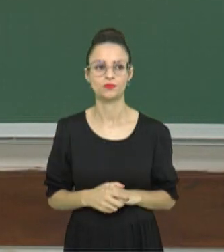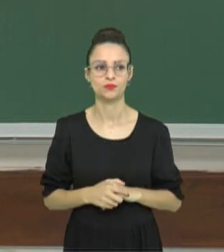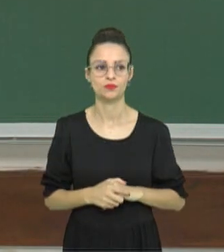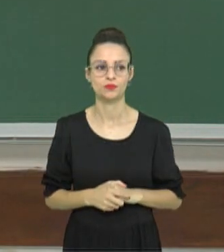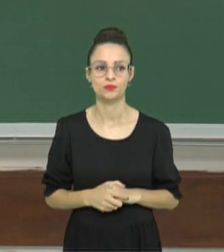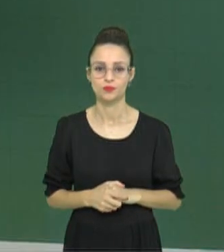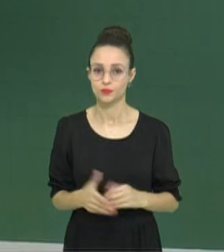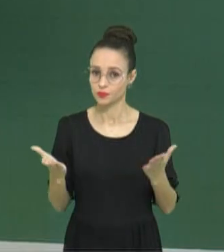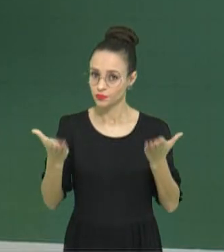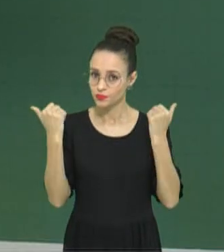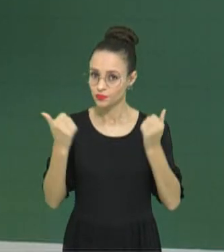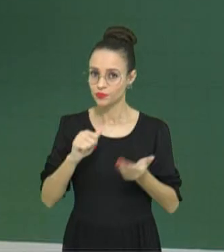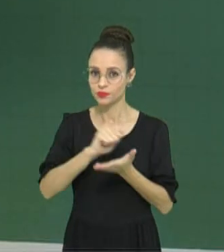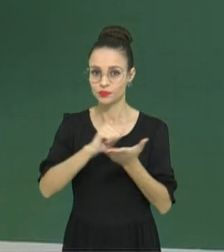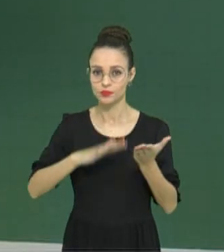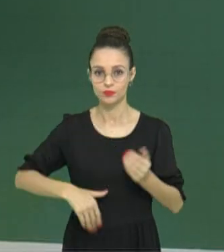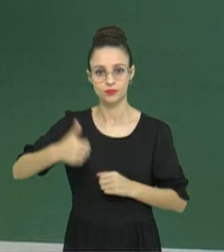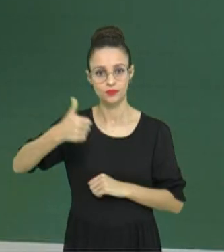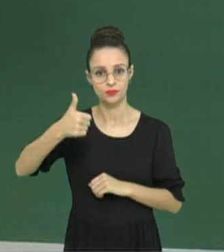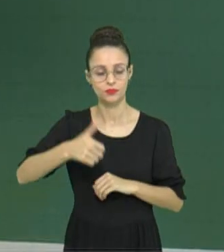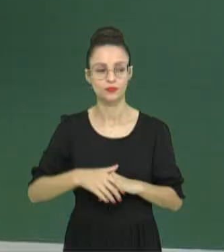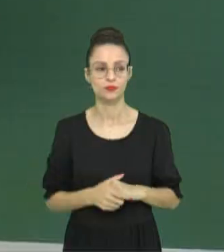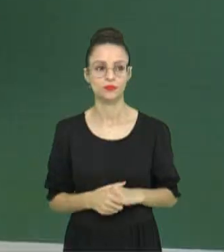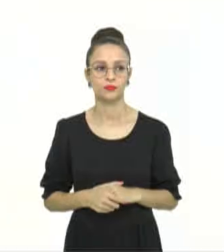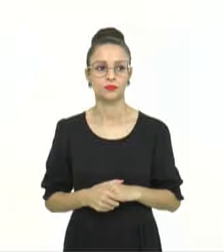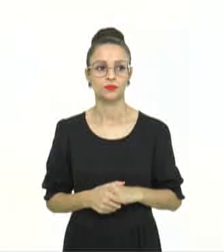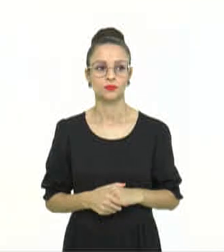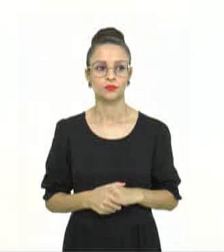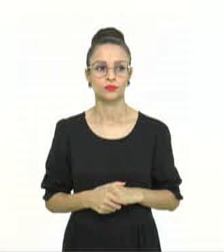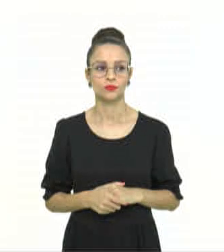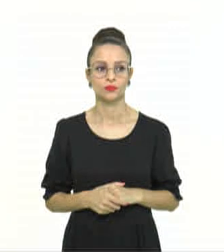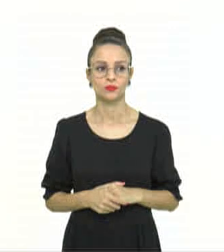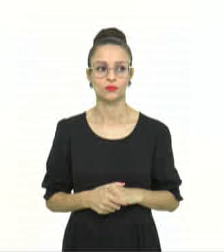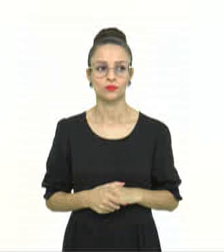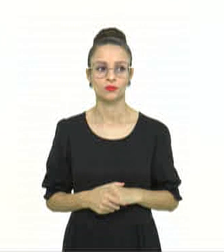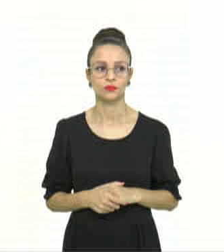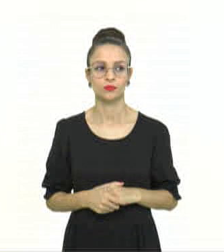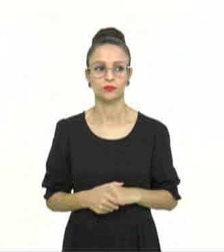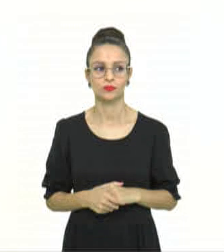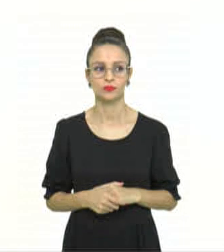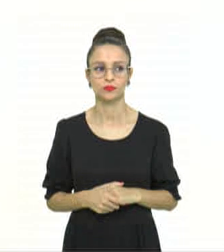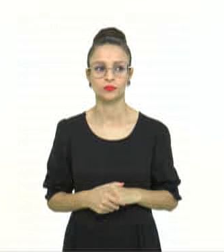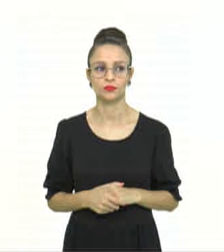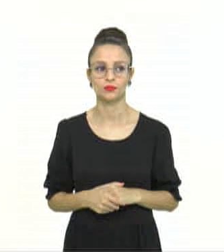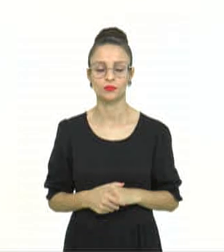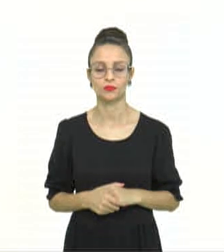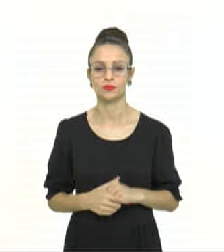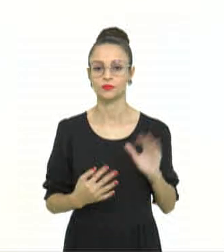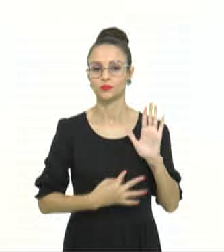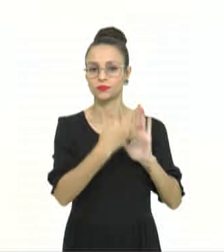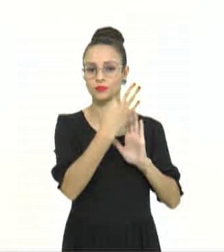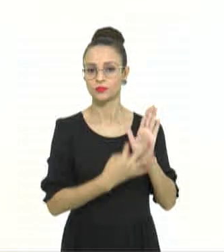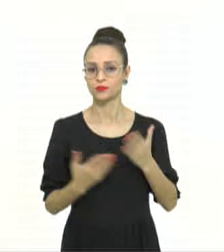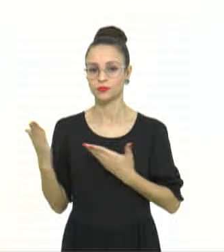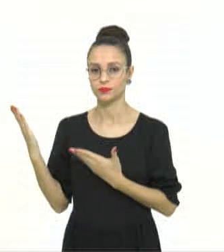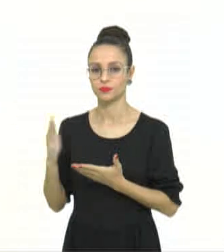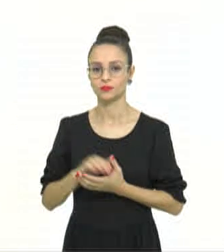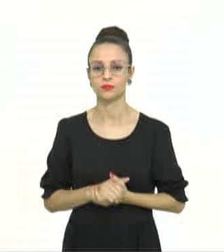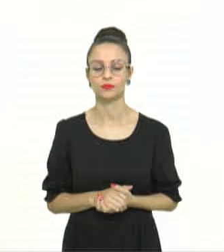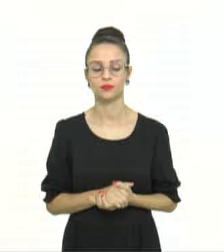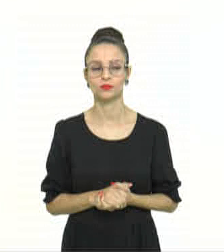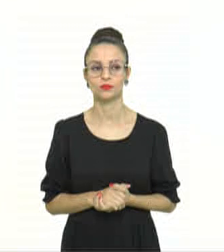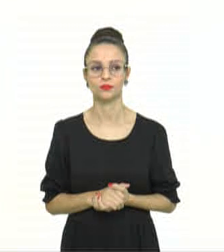Vamos para a nossa primeira pergunta nessa aula? Então vamos lá. Então, nosso texto base para essa pergunta é o